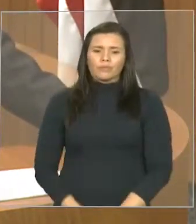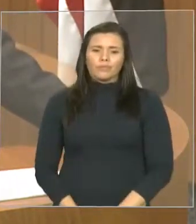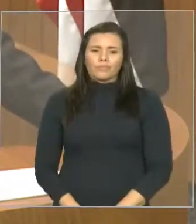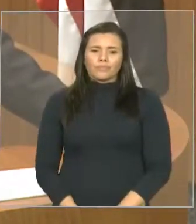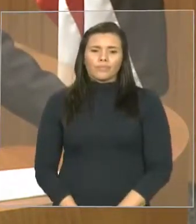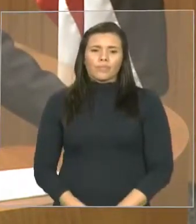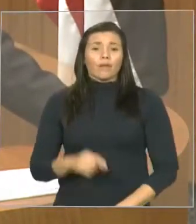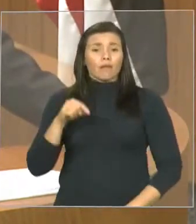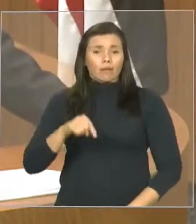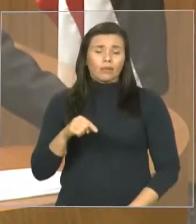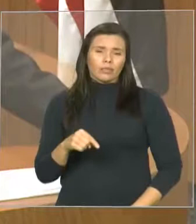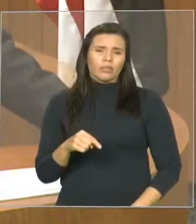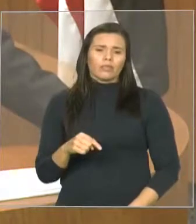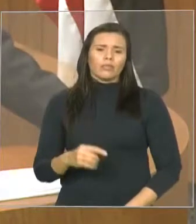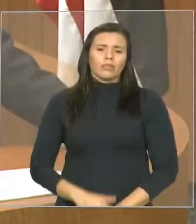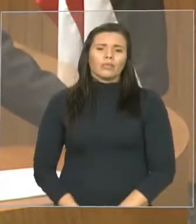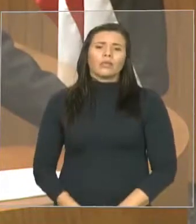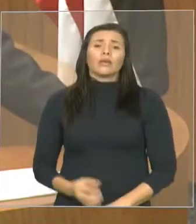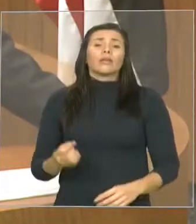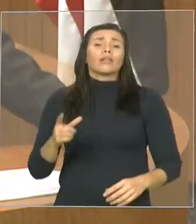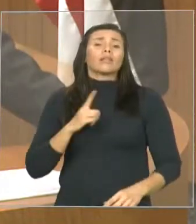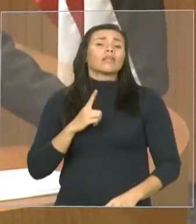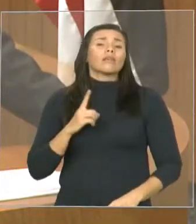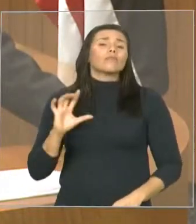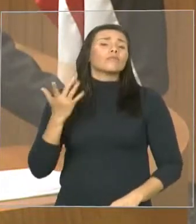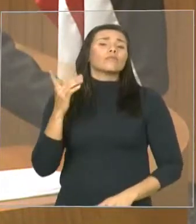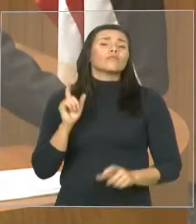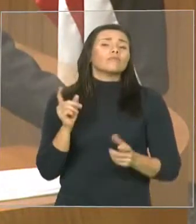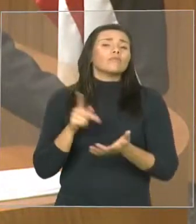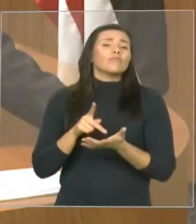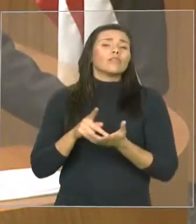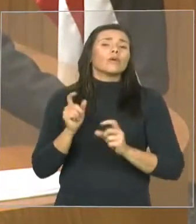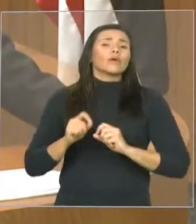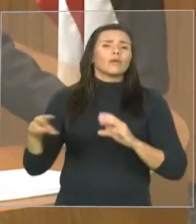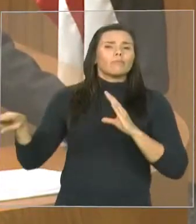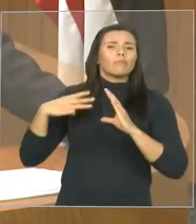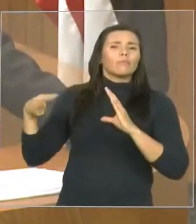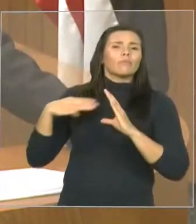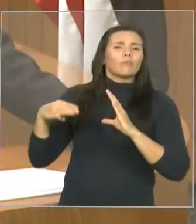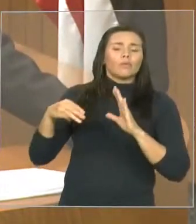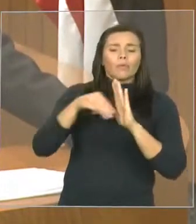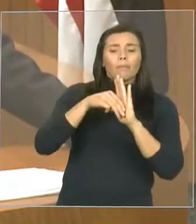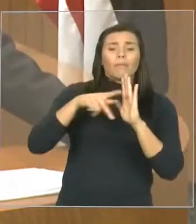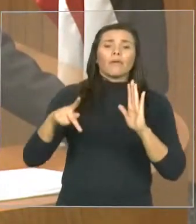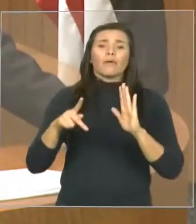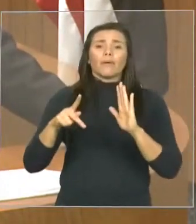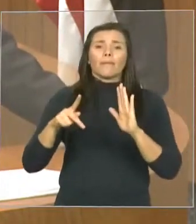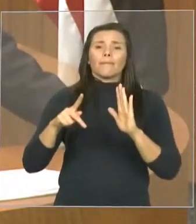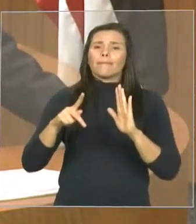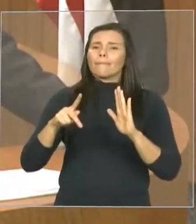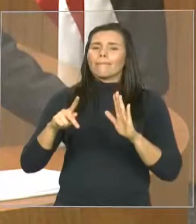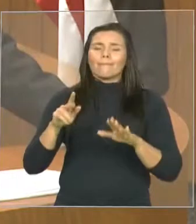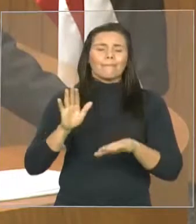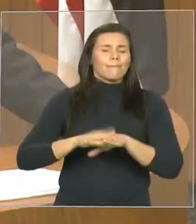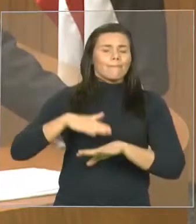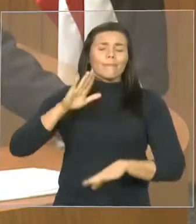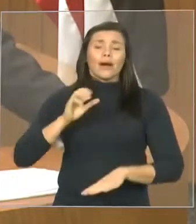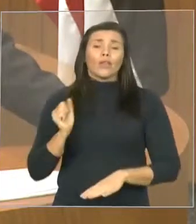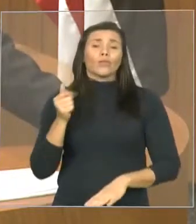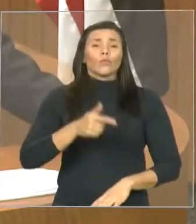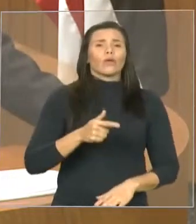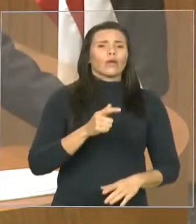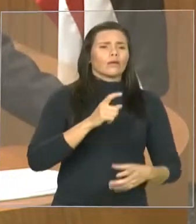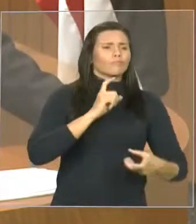edições de medidas provisórias do que projetos de leis encaminhados a essa casa. Então, cadê o diálogo para discutir essas matérias? Se na hora que você edita a